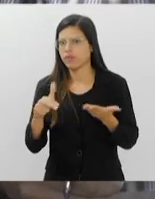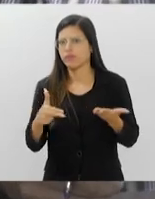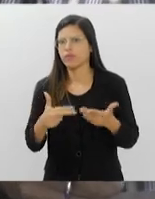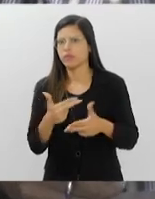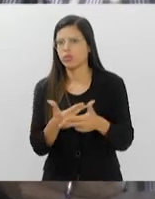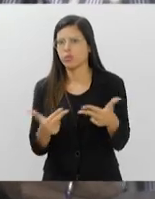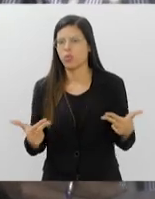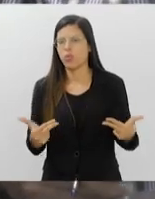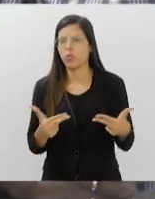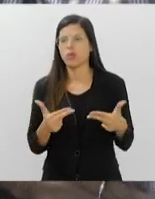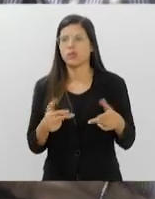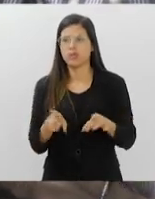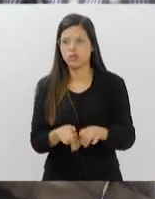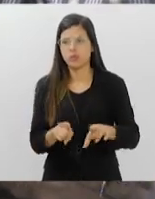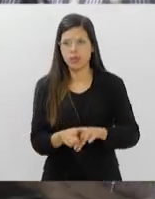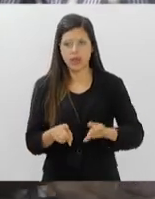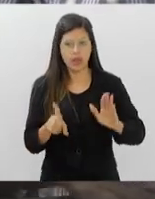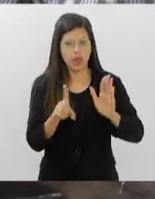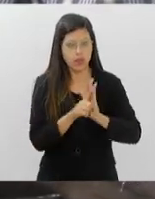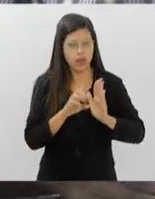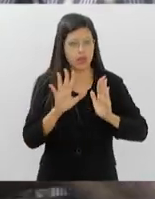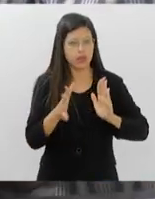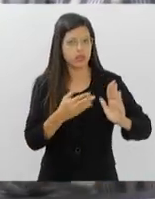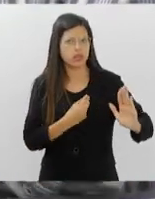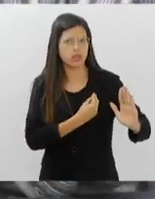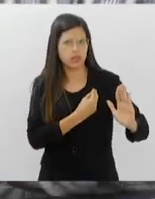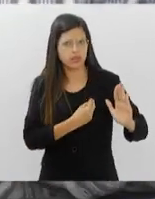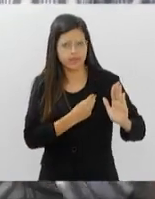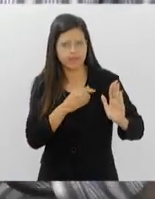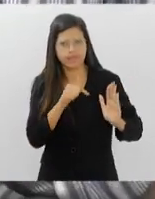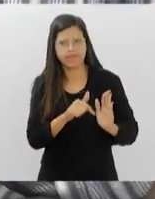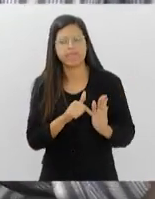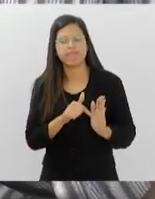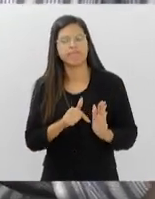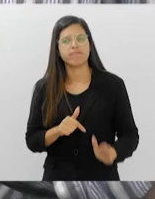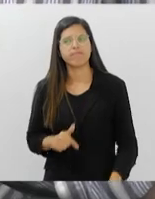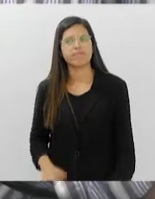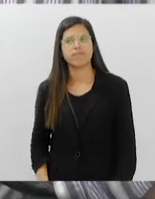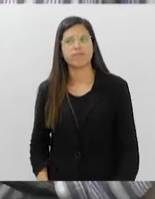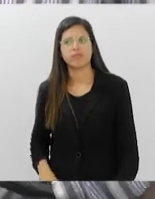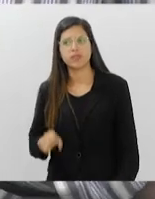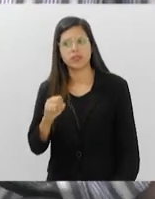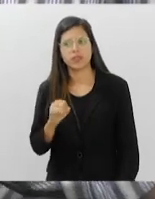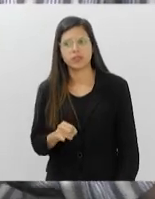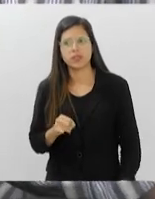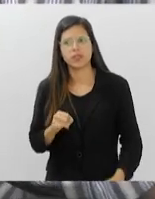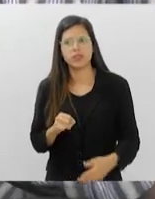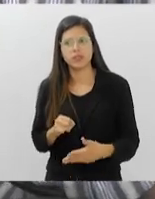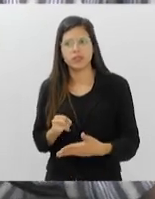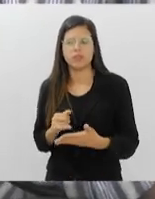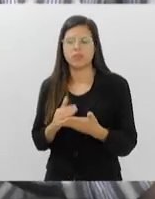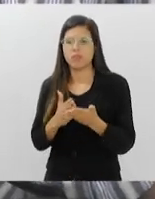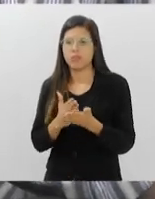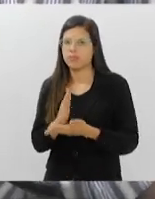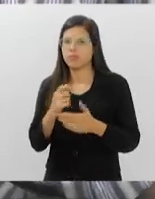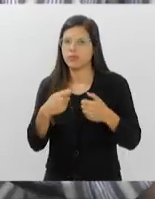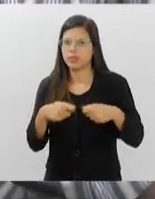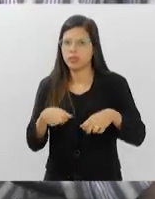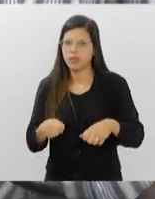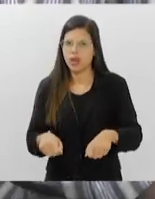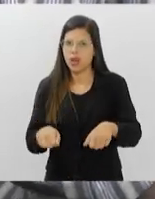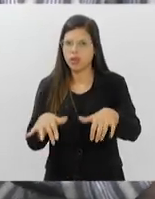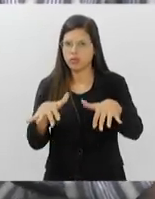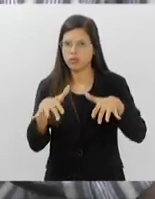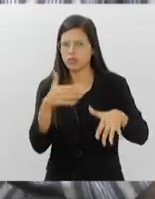várias leis que já existem, então, sem dúvida nenhuma, isso prosperando, terá que haver uma audiência pública, verdade, chamando